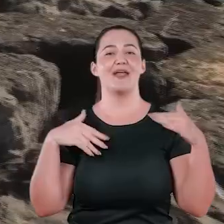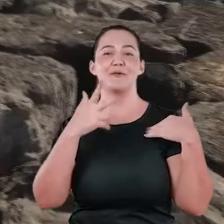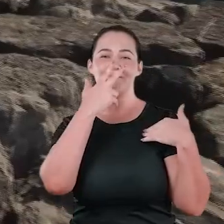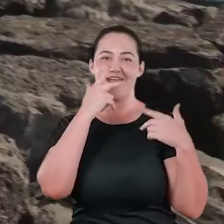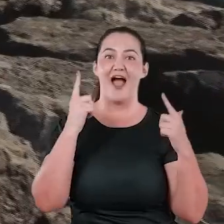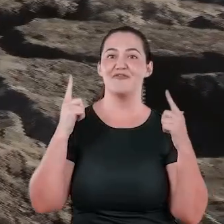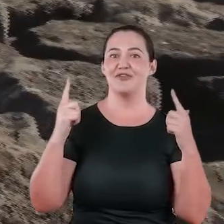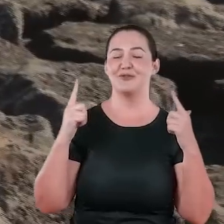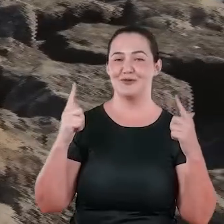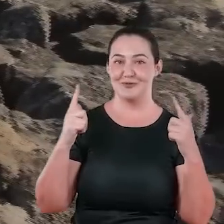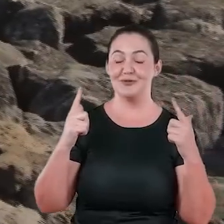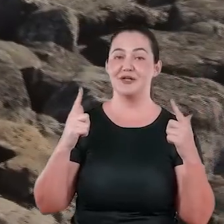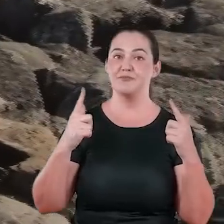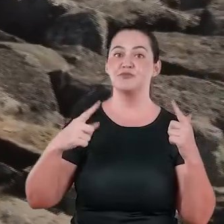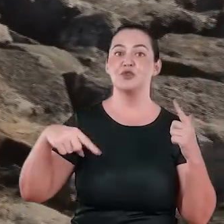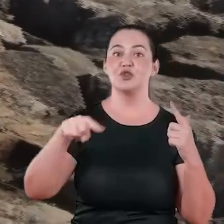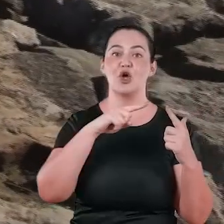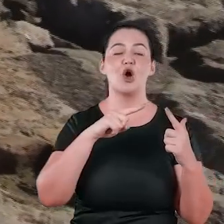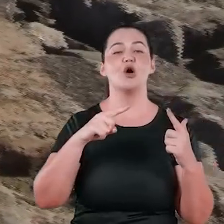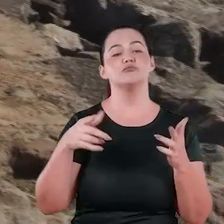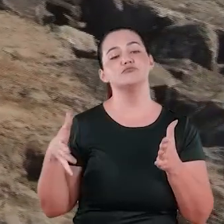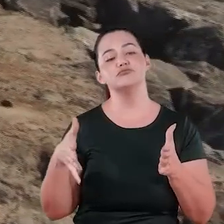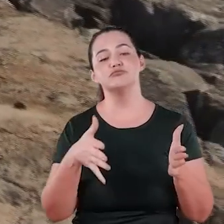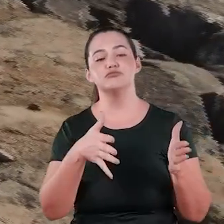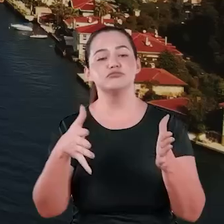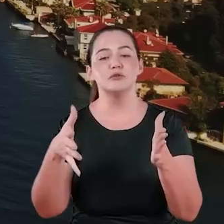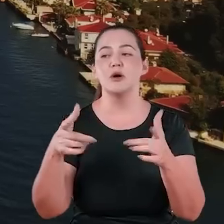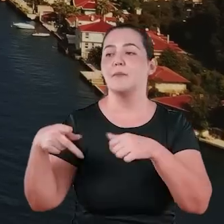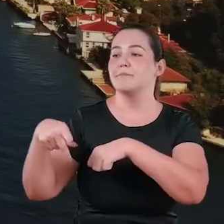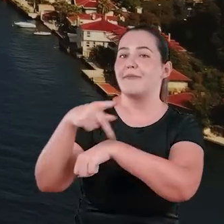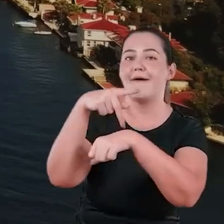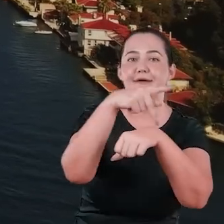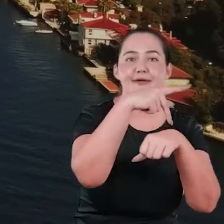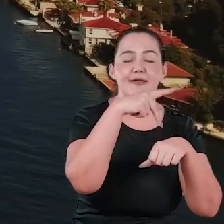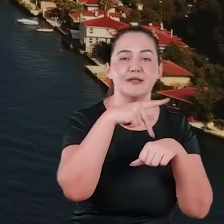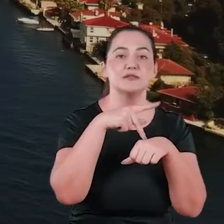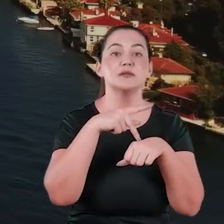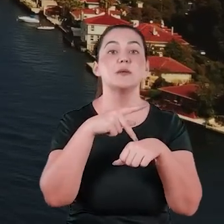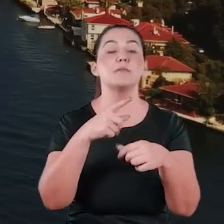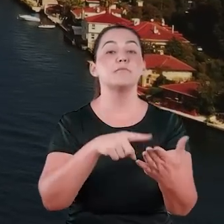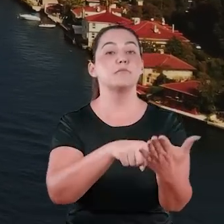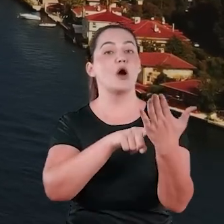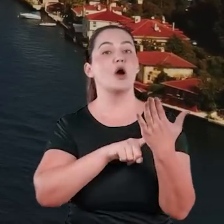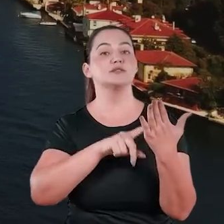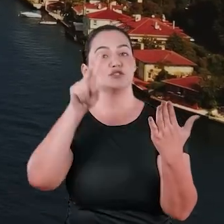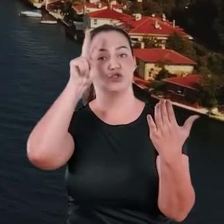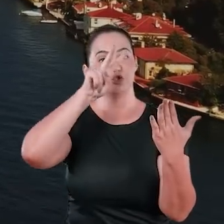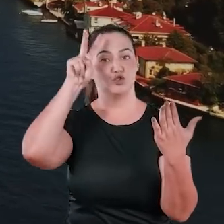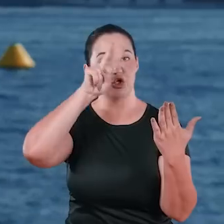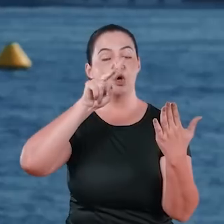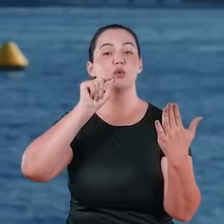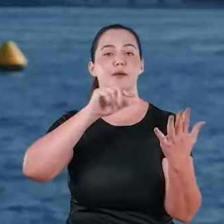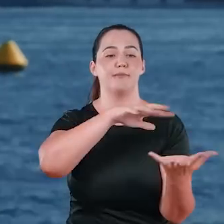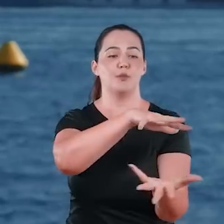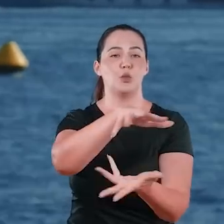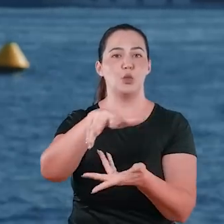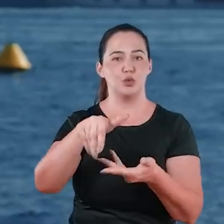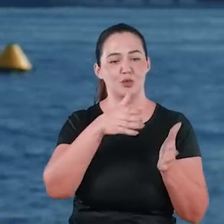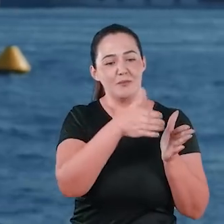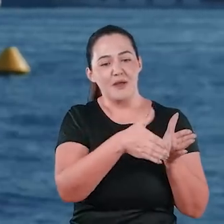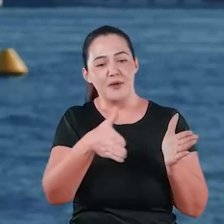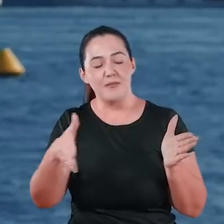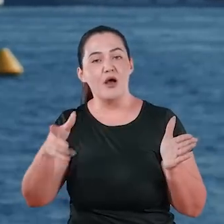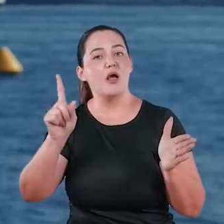aventura, este nosso andar por terras que contam a história da humanidade, a história bíblica, é